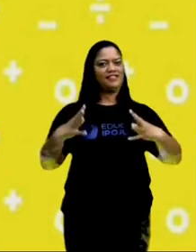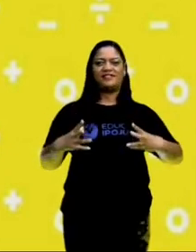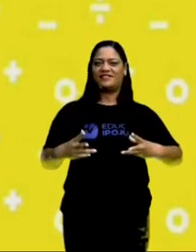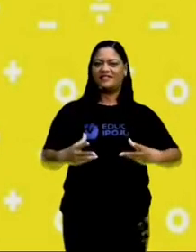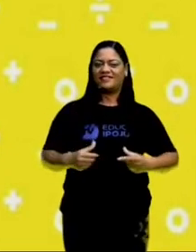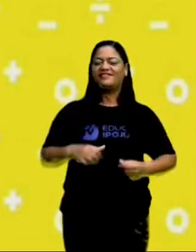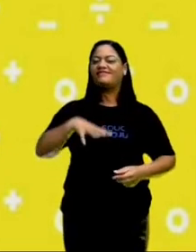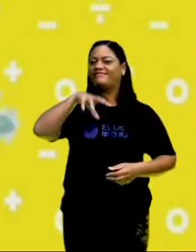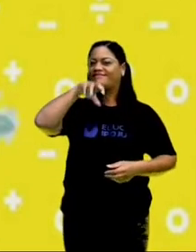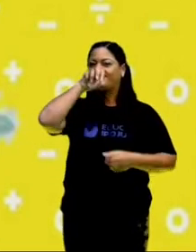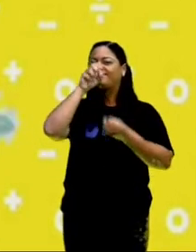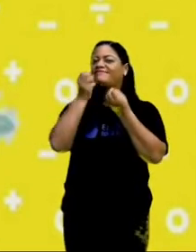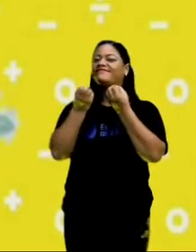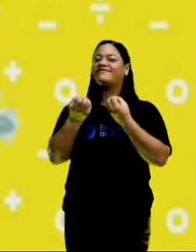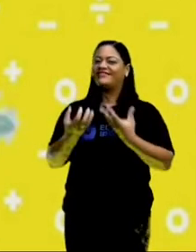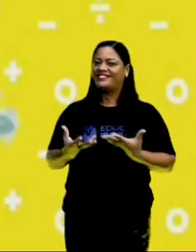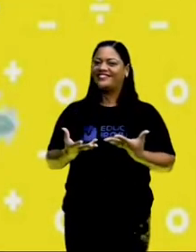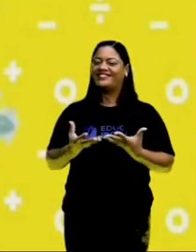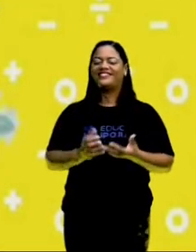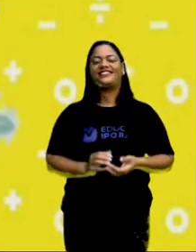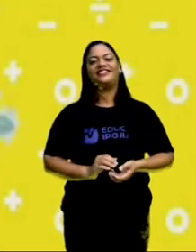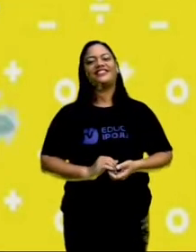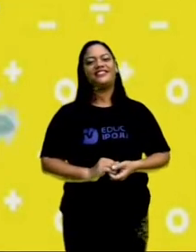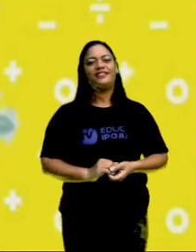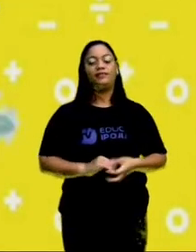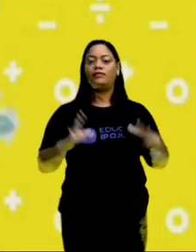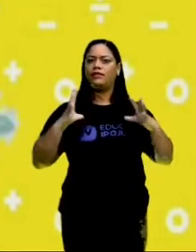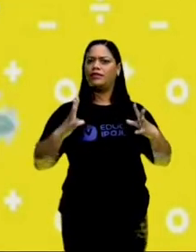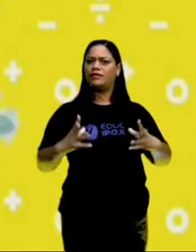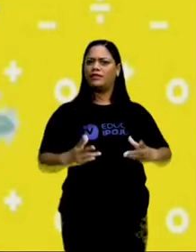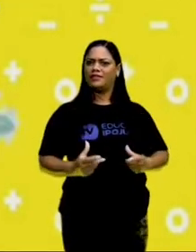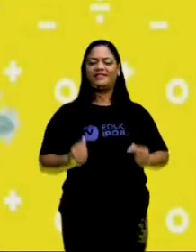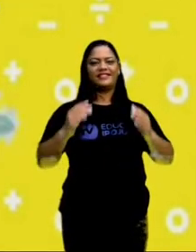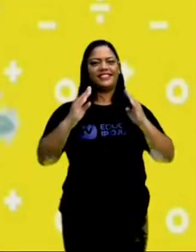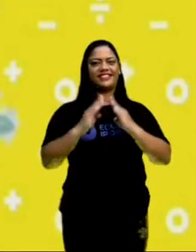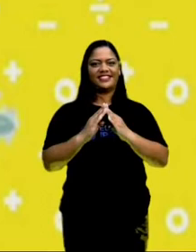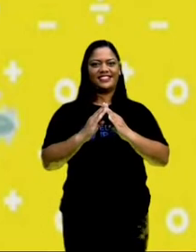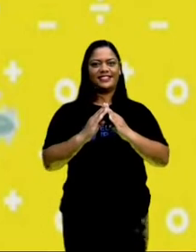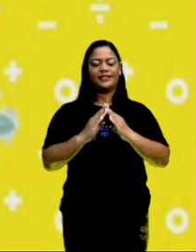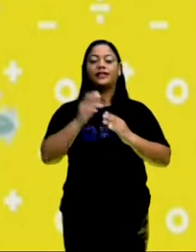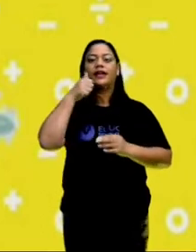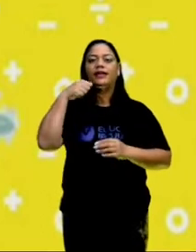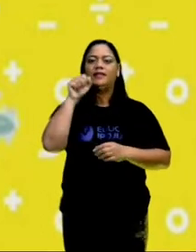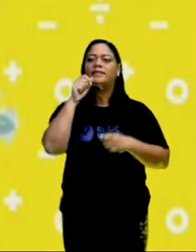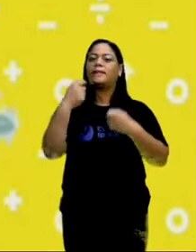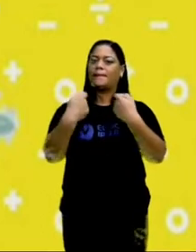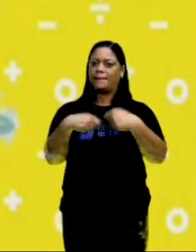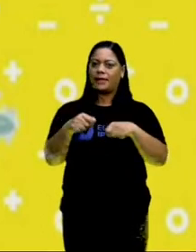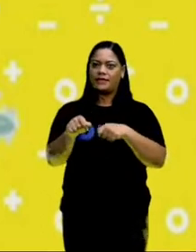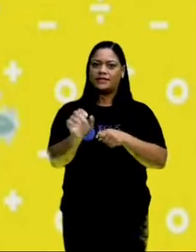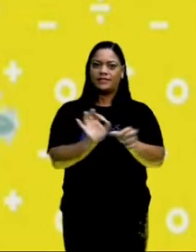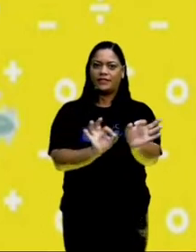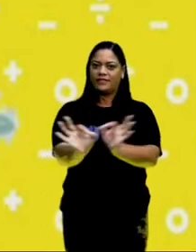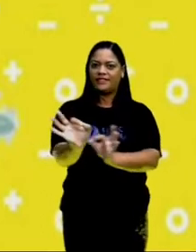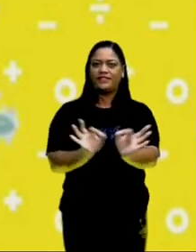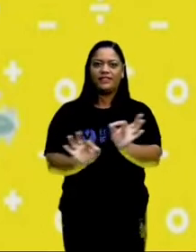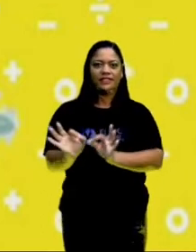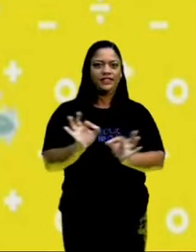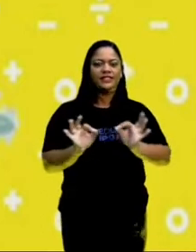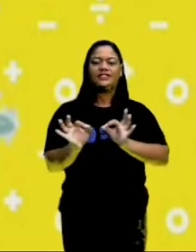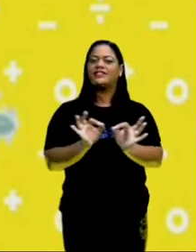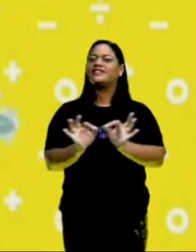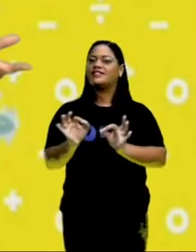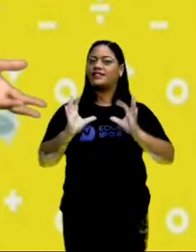bem cheirosinho. Para limpar a nossa casa, né? A mamãe precisa da água para limpar, fazer